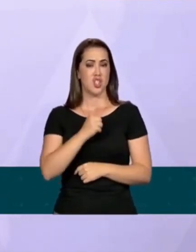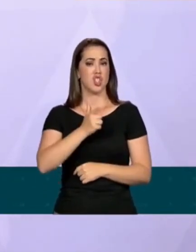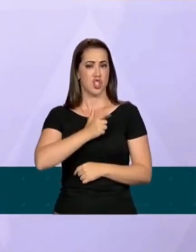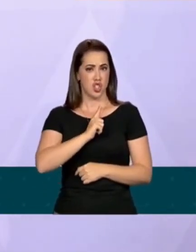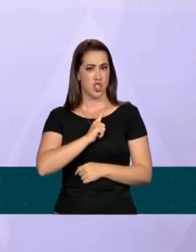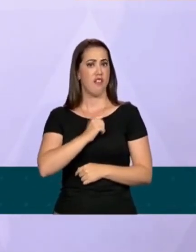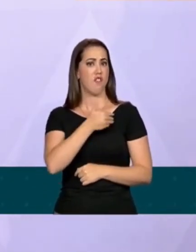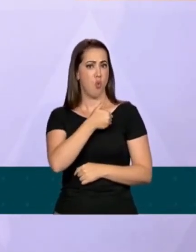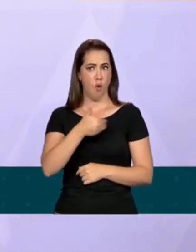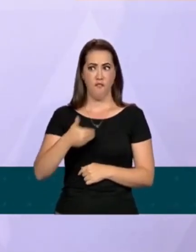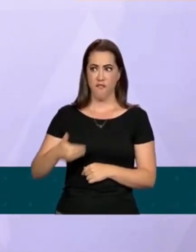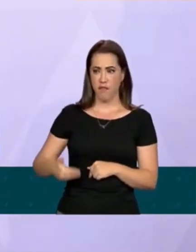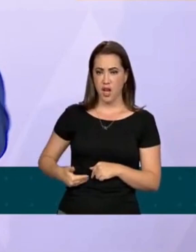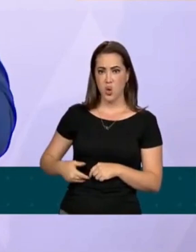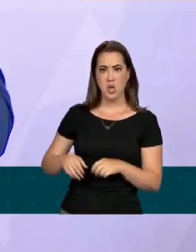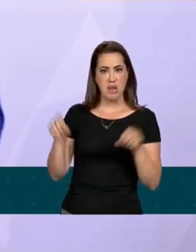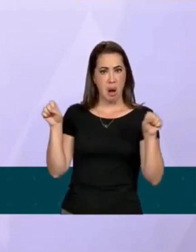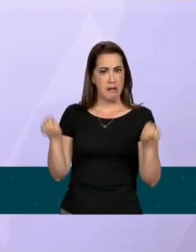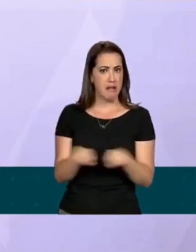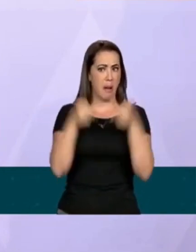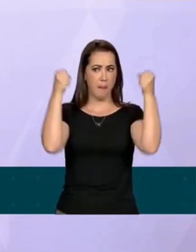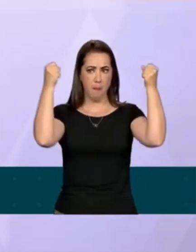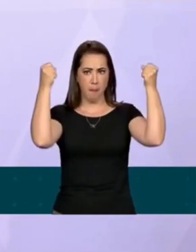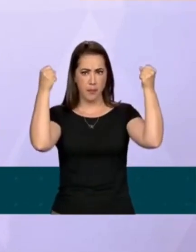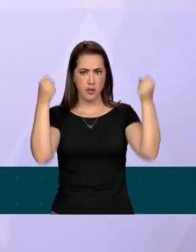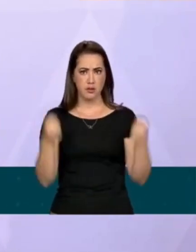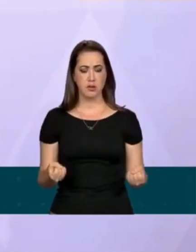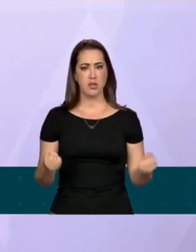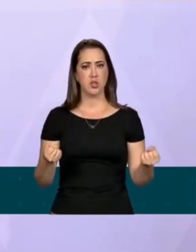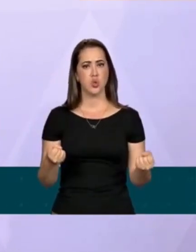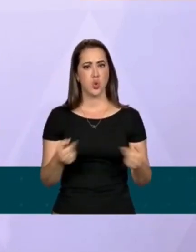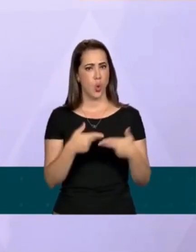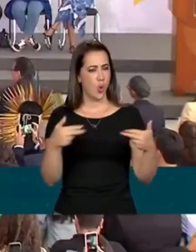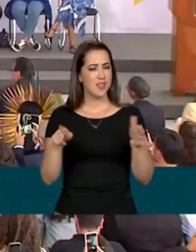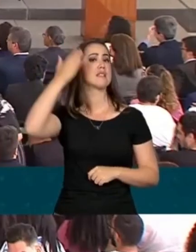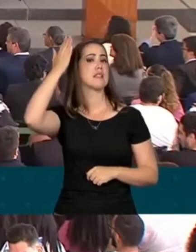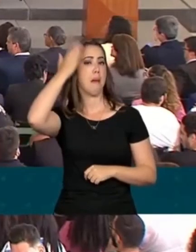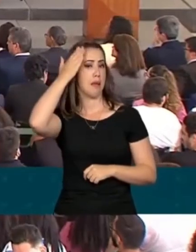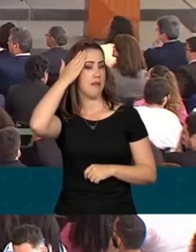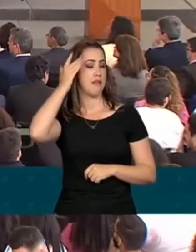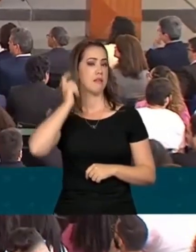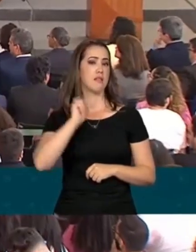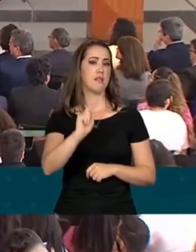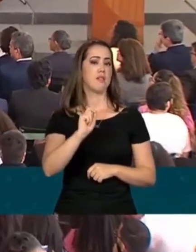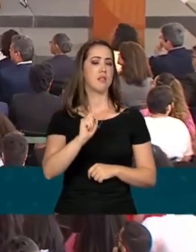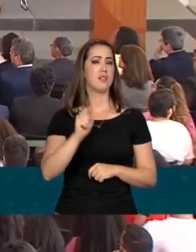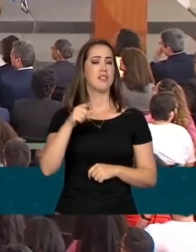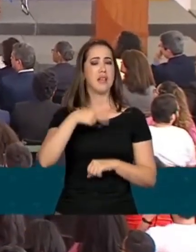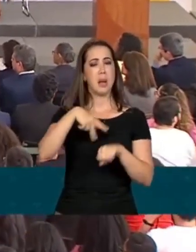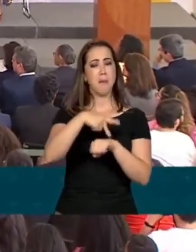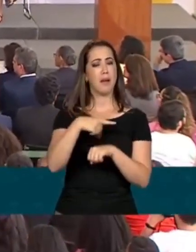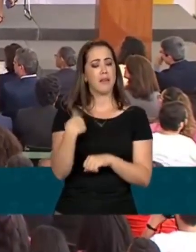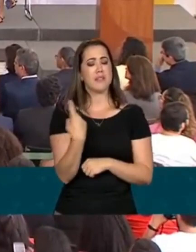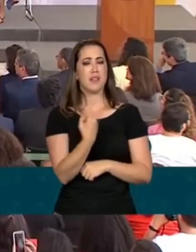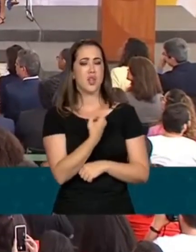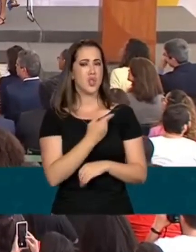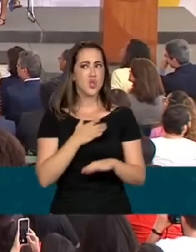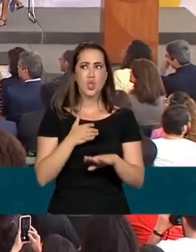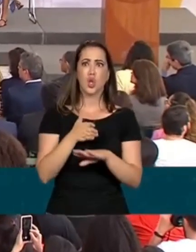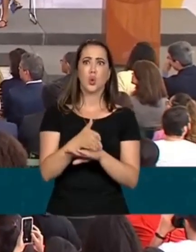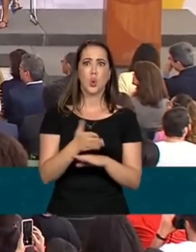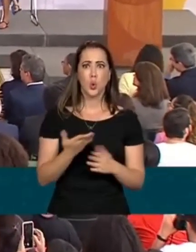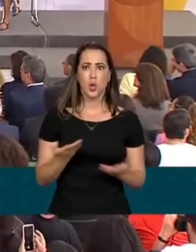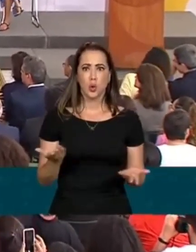que destruiu parte daquilo que já estava construído. Sabe que país a gente